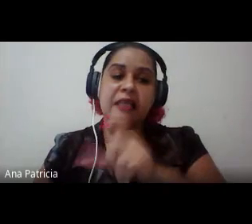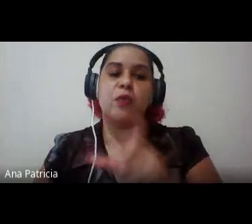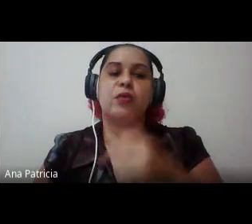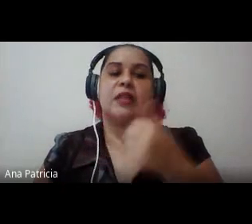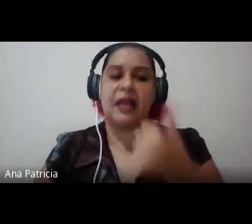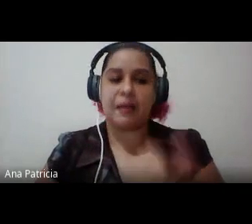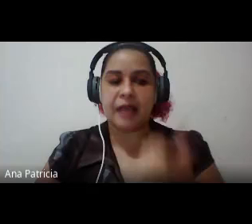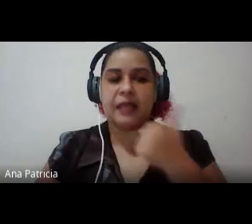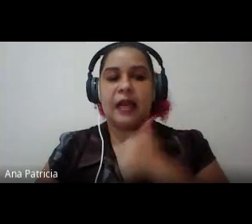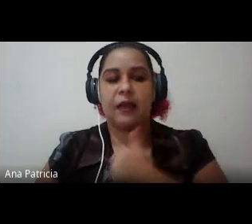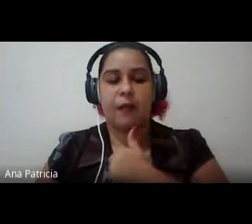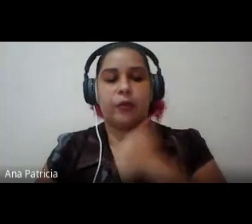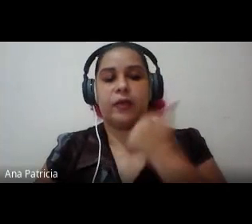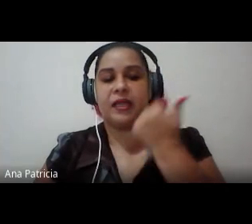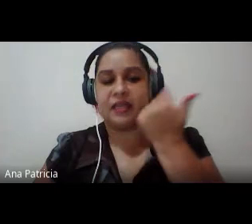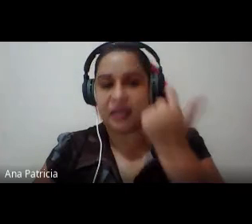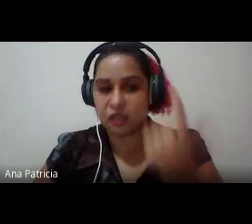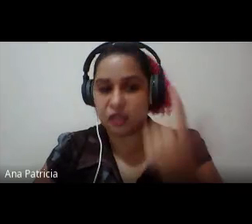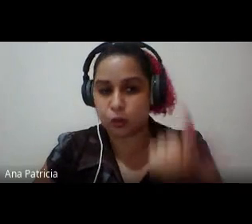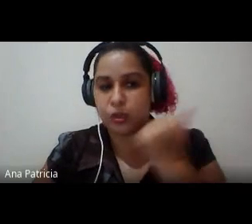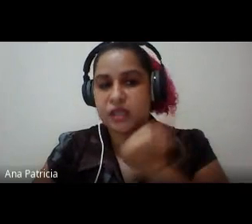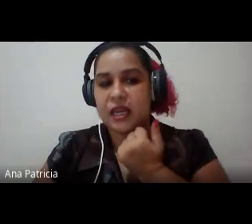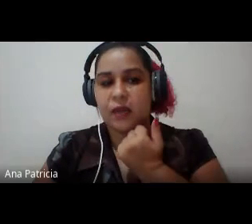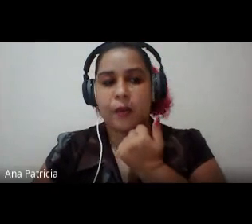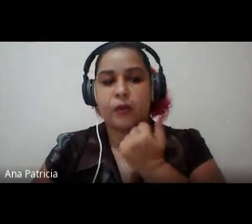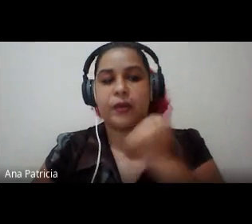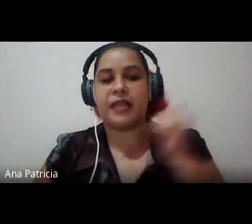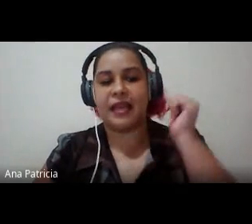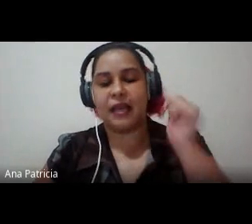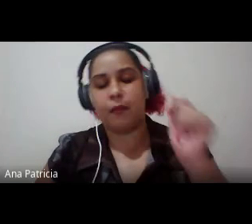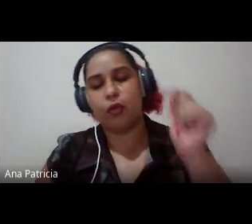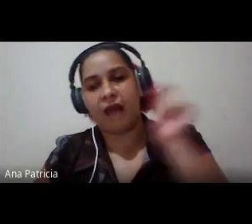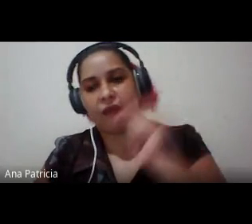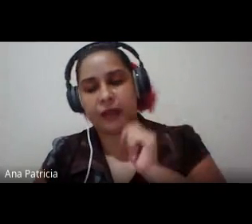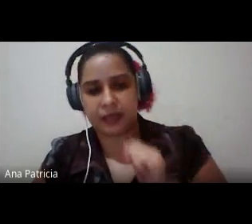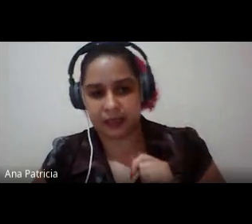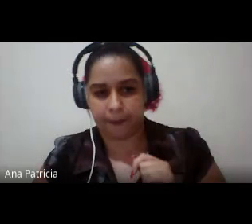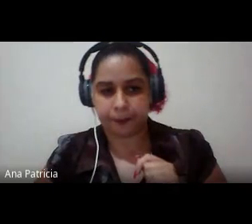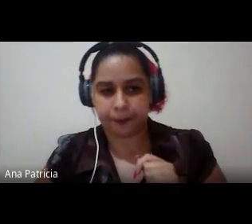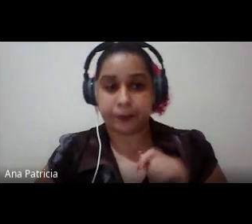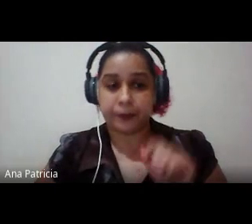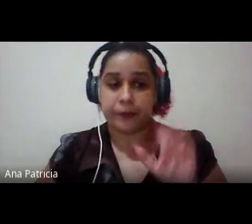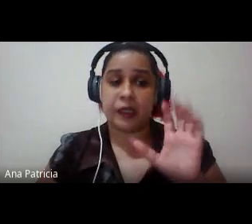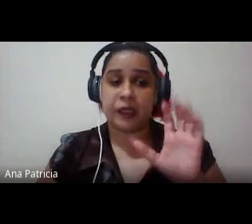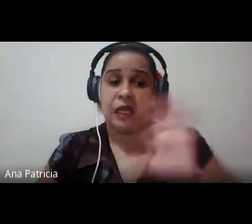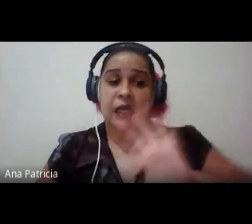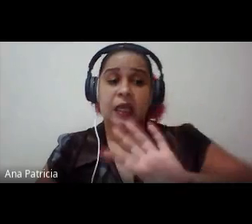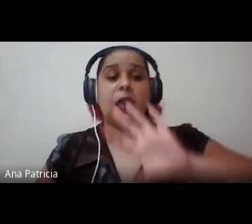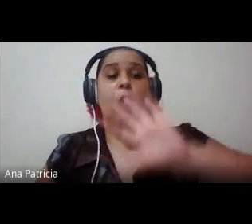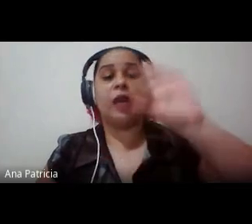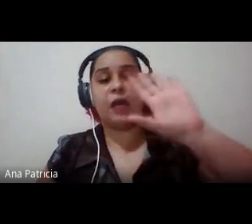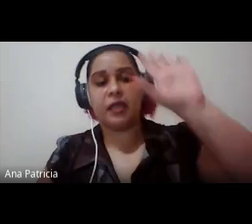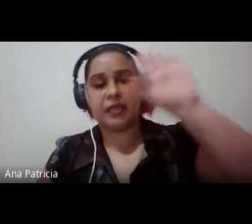ele se usa da gramática da língua portuguesa e das estruturas da língua portuguesa. Ele muda a forma da escrita.